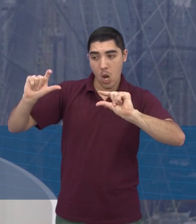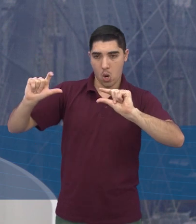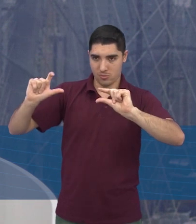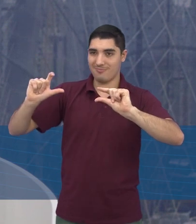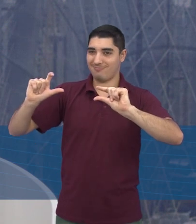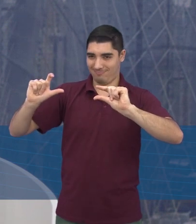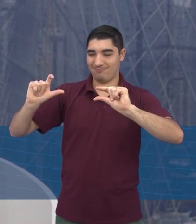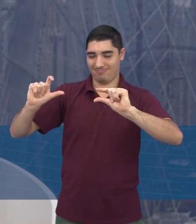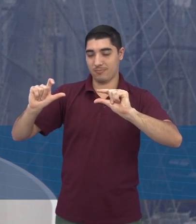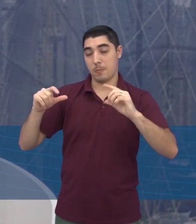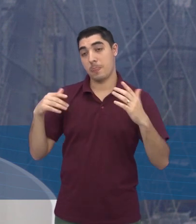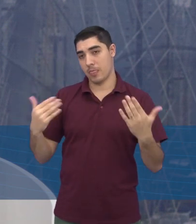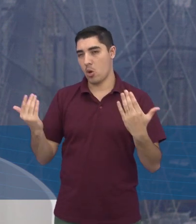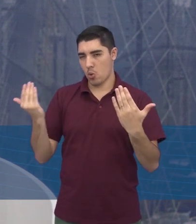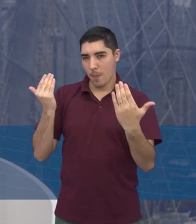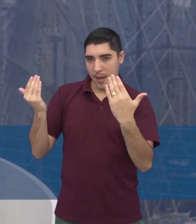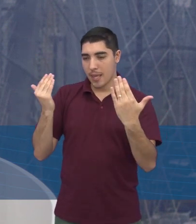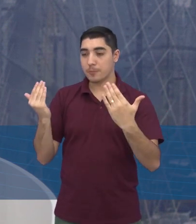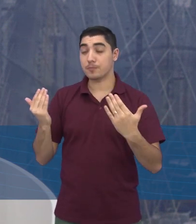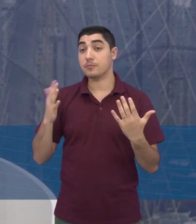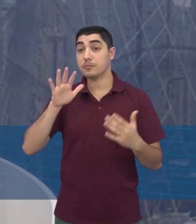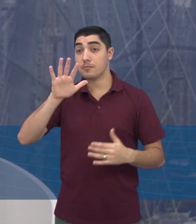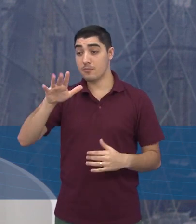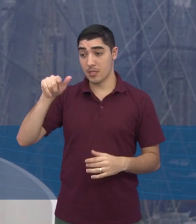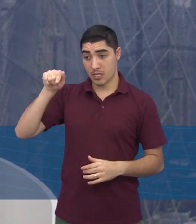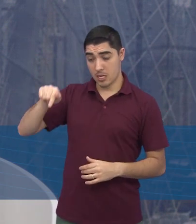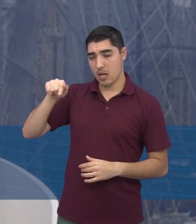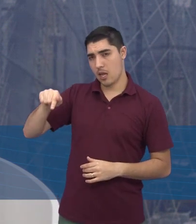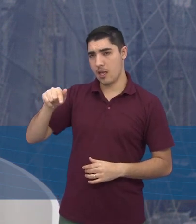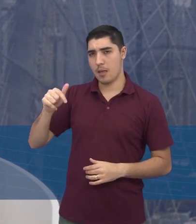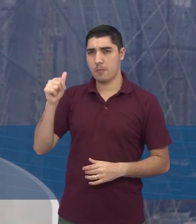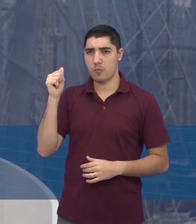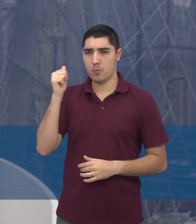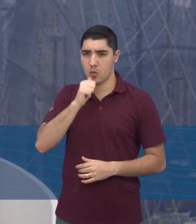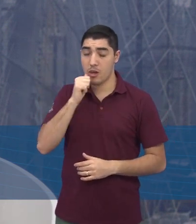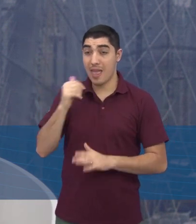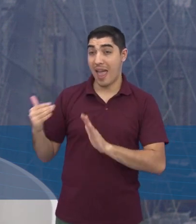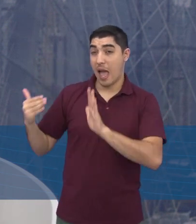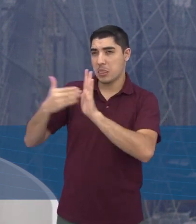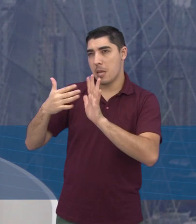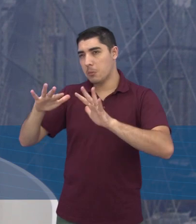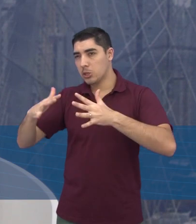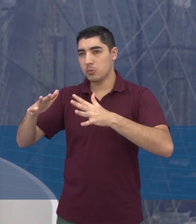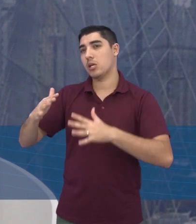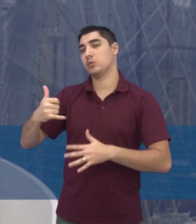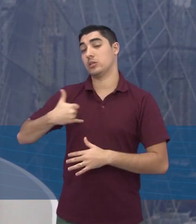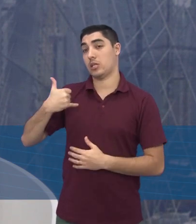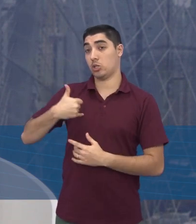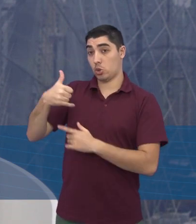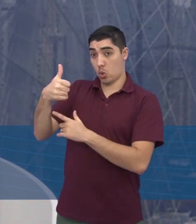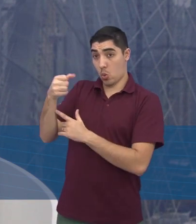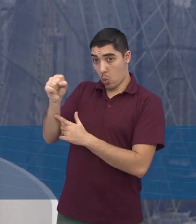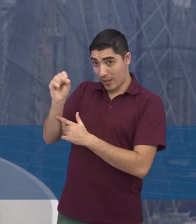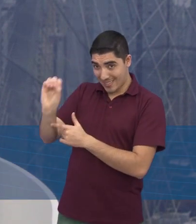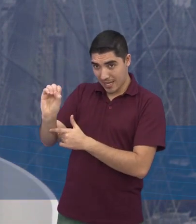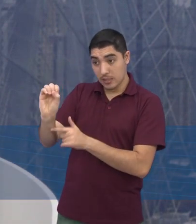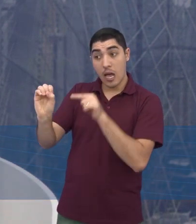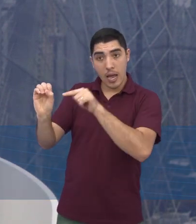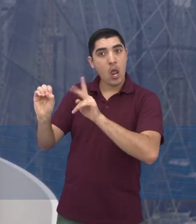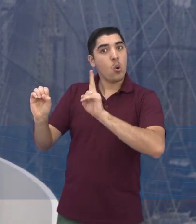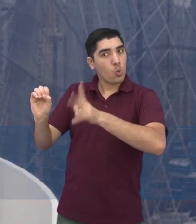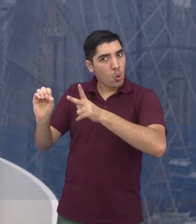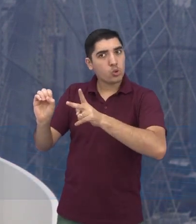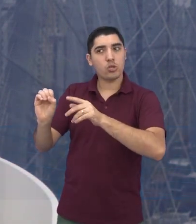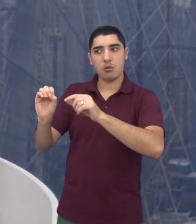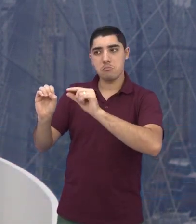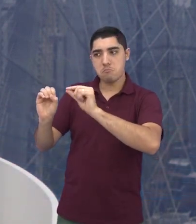de tudo, a expectativa média de vida da mulher, que é quase 80 anos, continua aumentando, mas gradualmente a